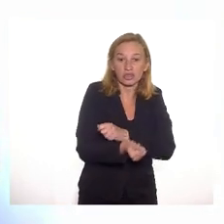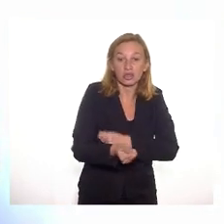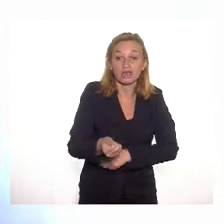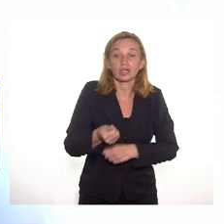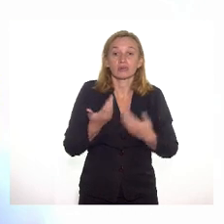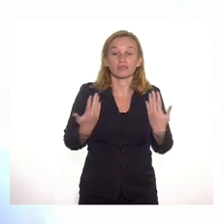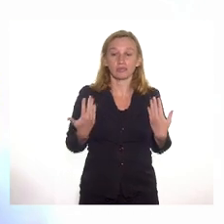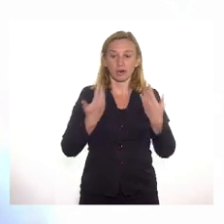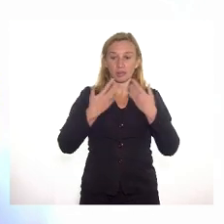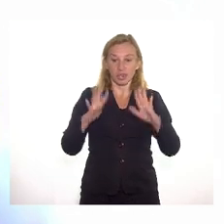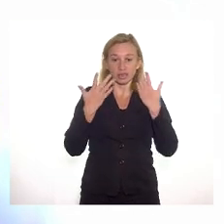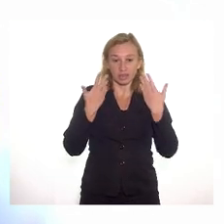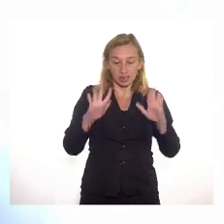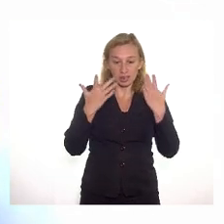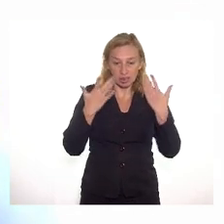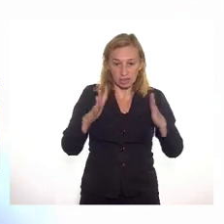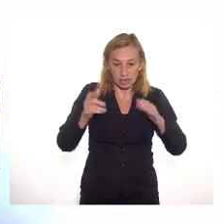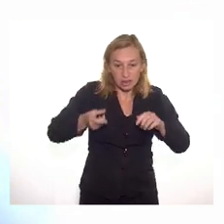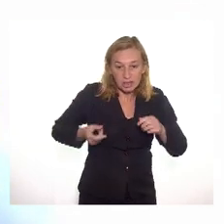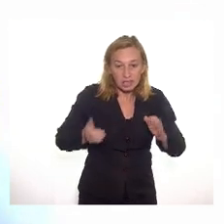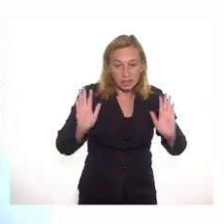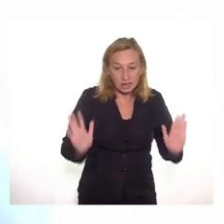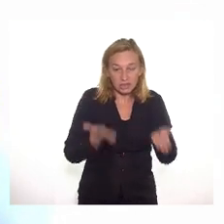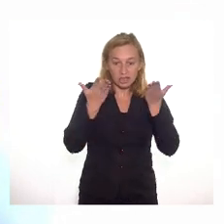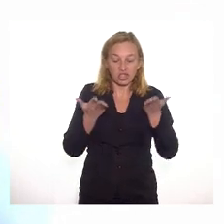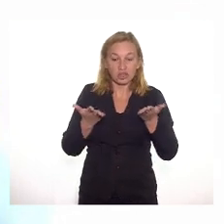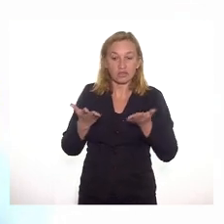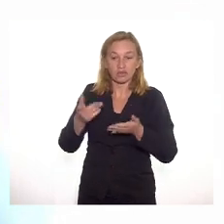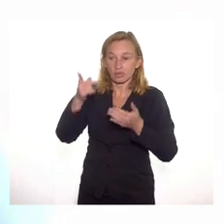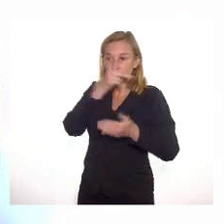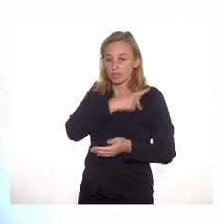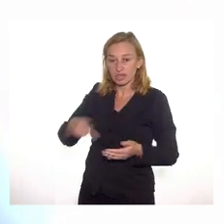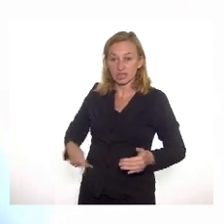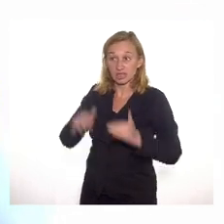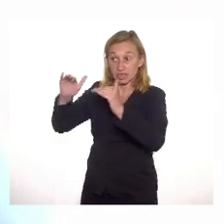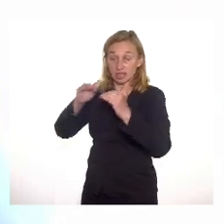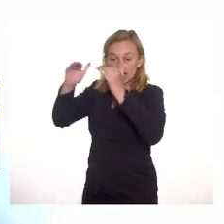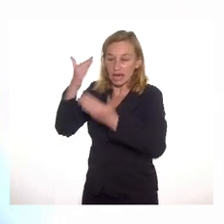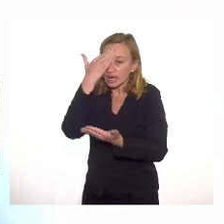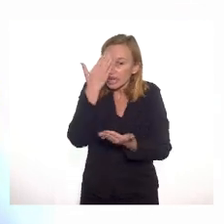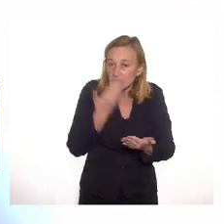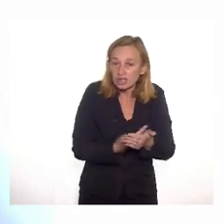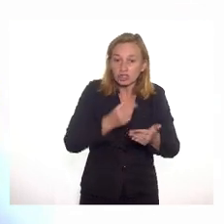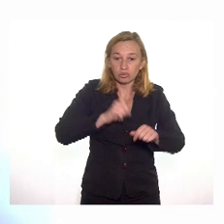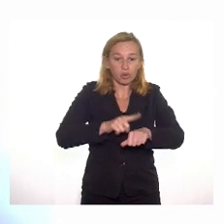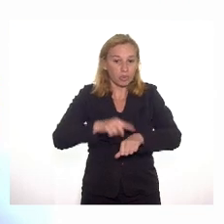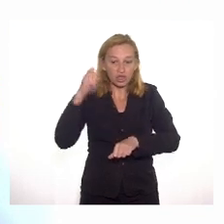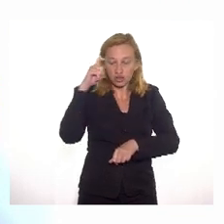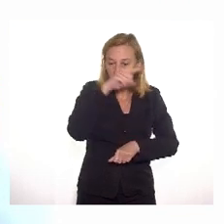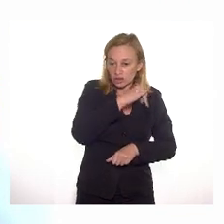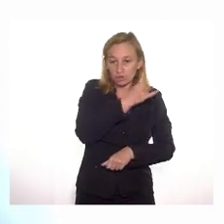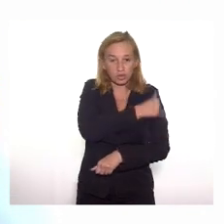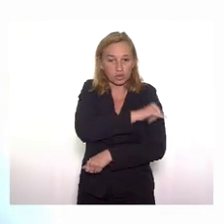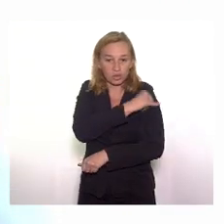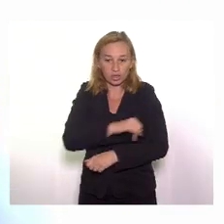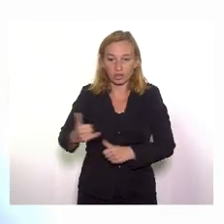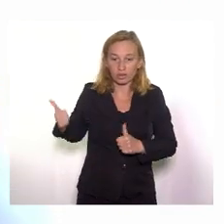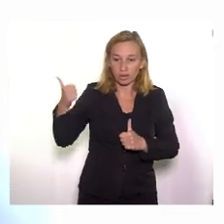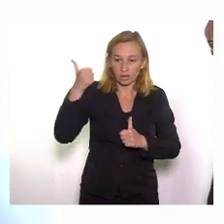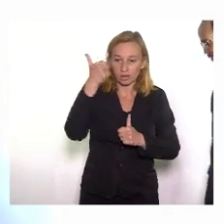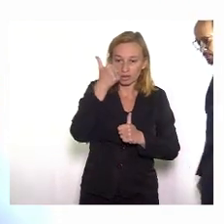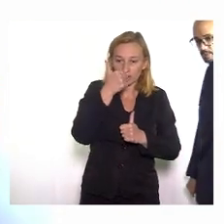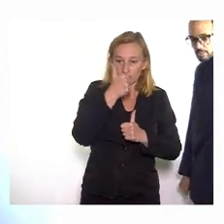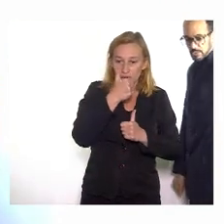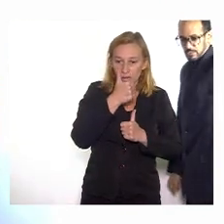Saúdo muito a iniciativa de Vossa Excelência e acredito que num cenário tão difícil, num Rio de Janeiro tão duro,